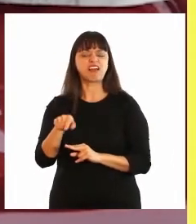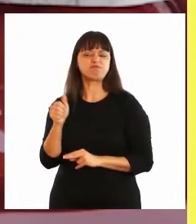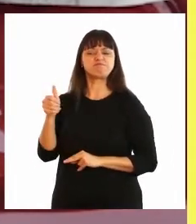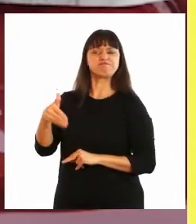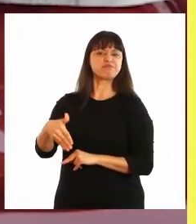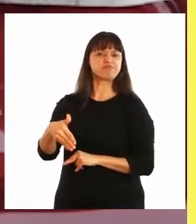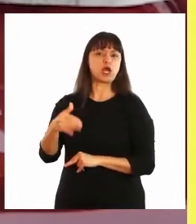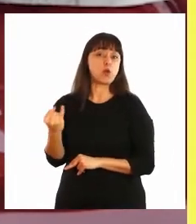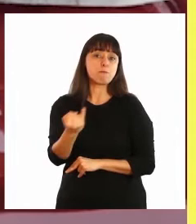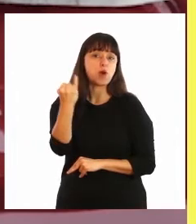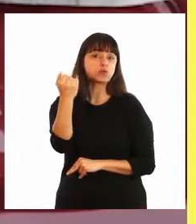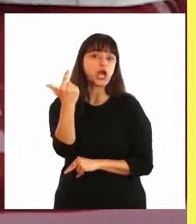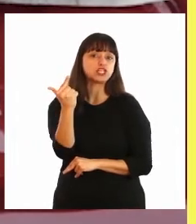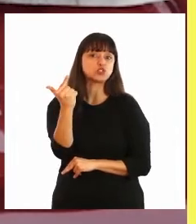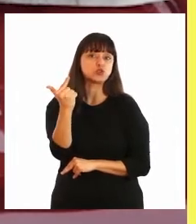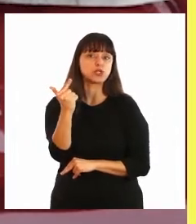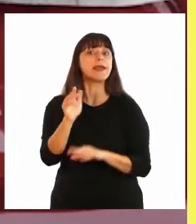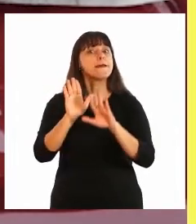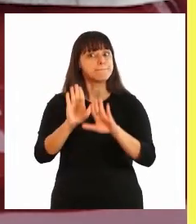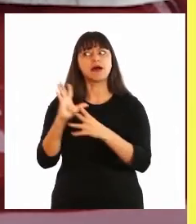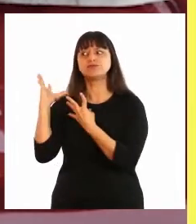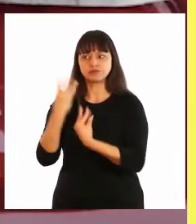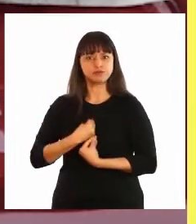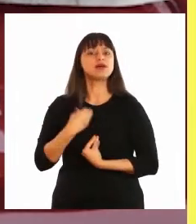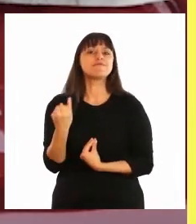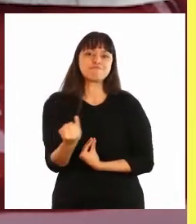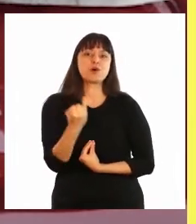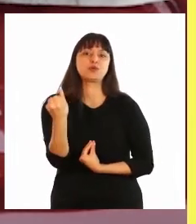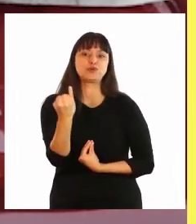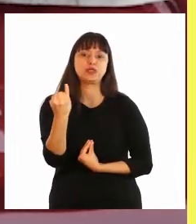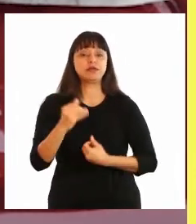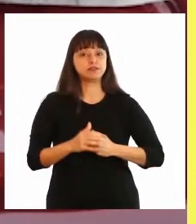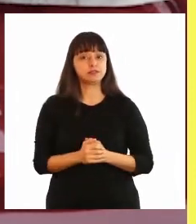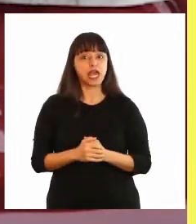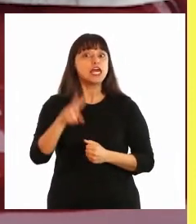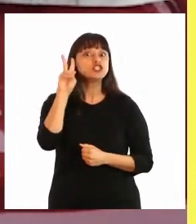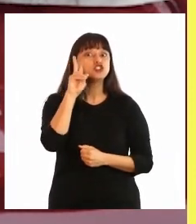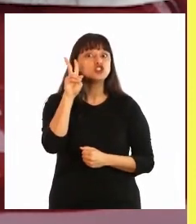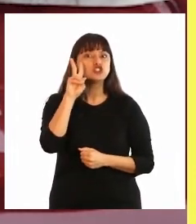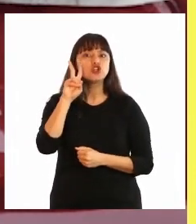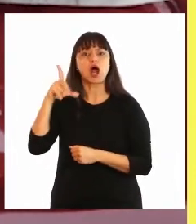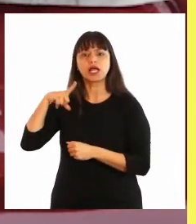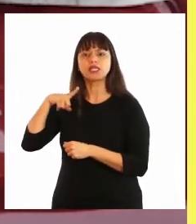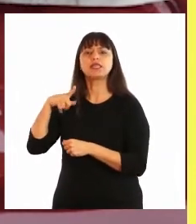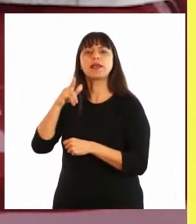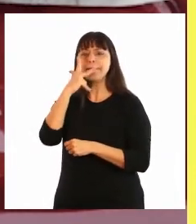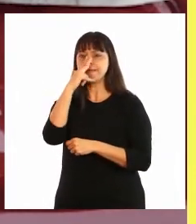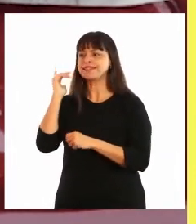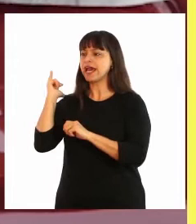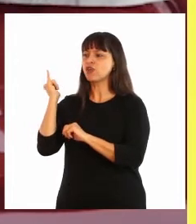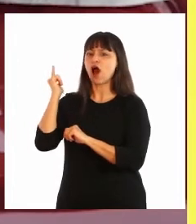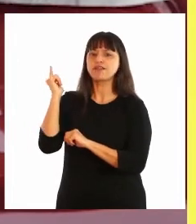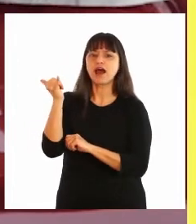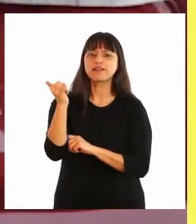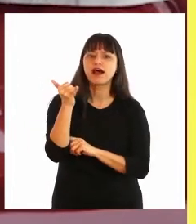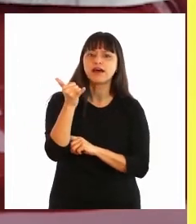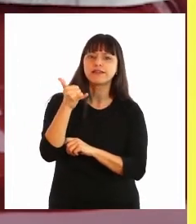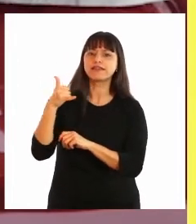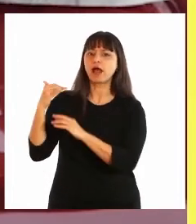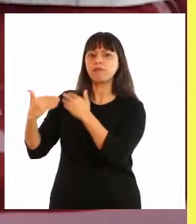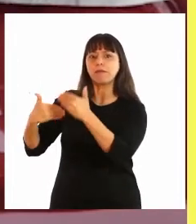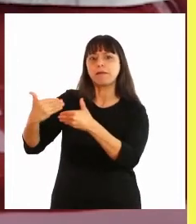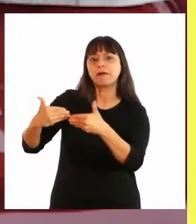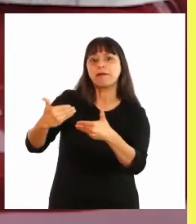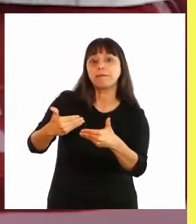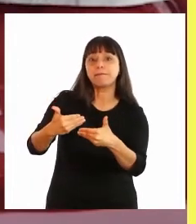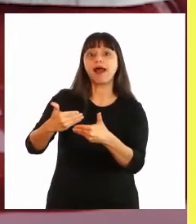legítimo, assim. E enquanto eu penso que essa história que é transmitida de maneira oral, onde pessoas uma conta a